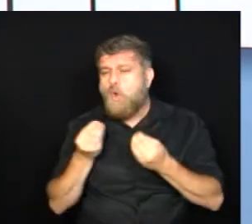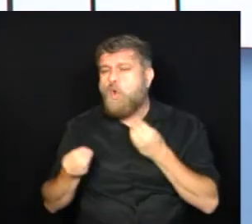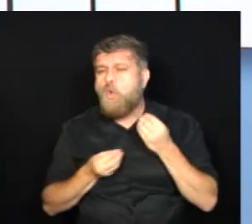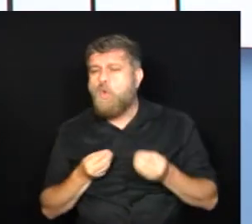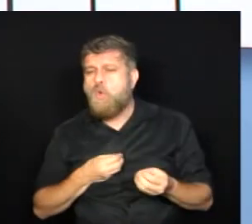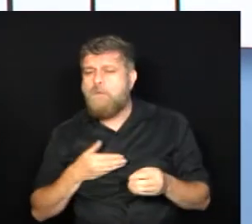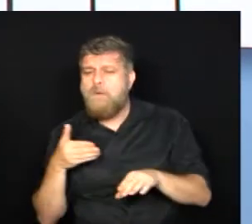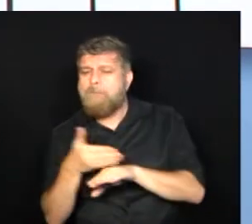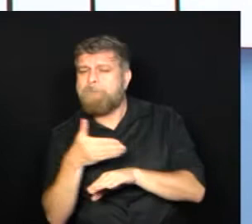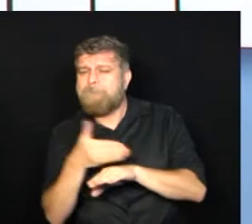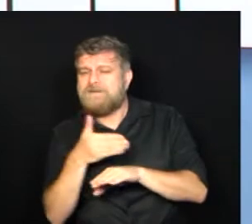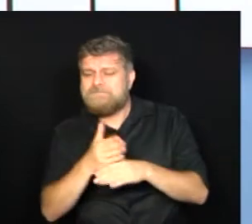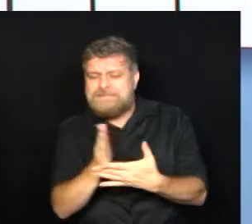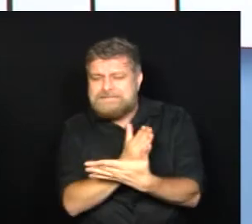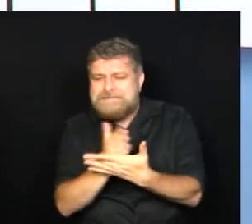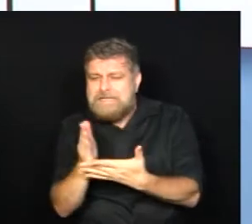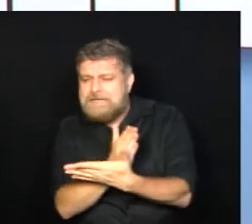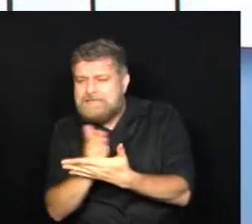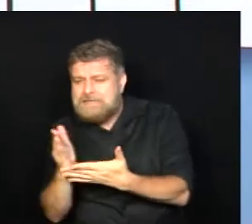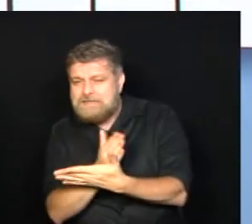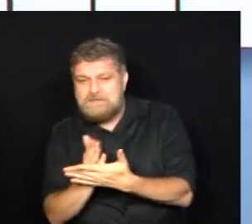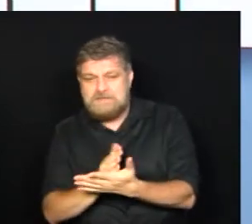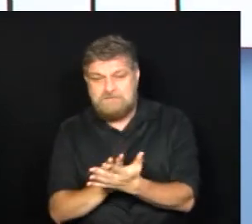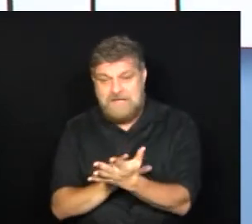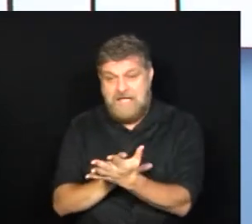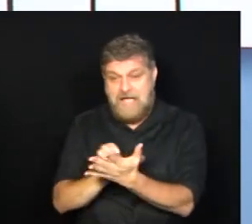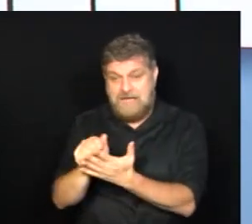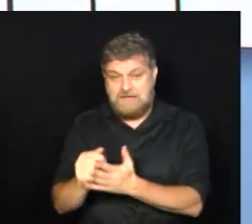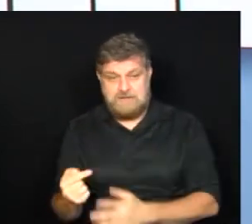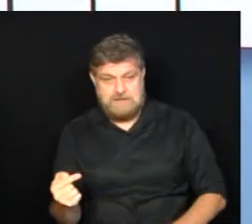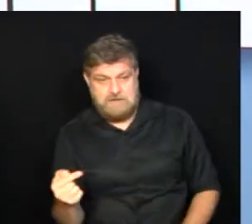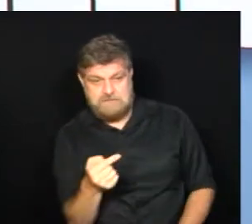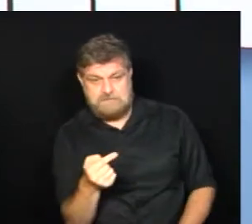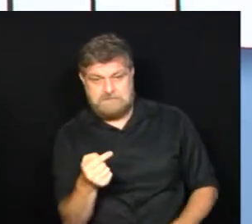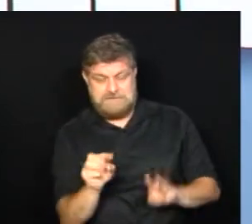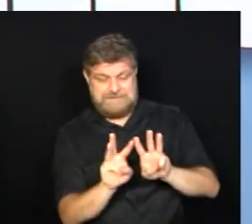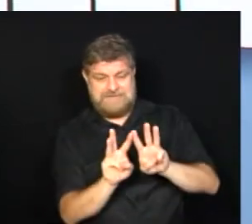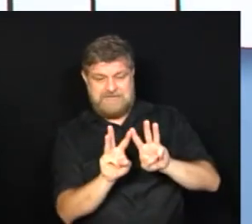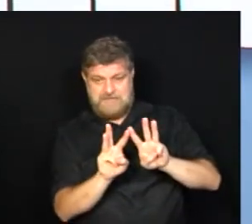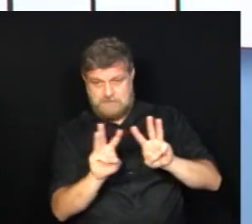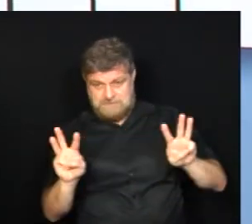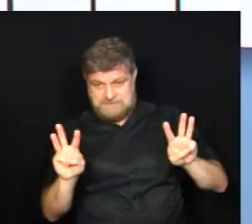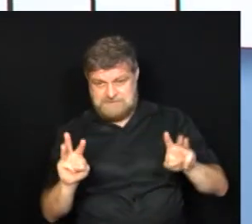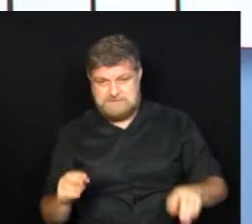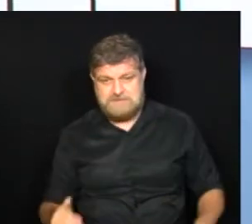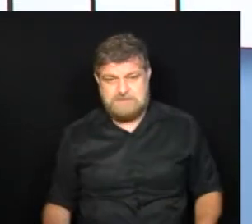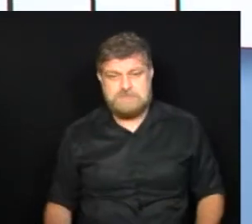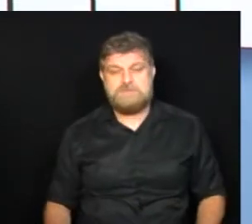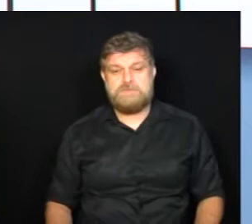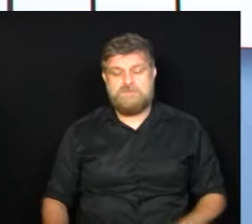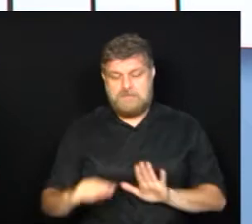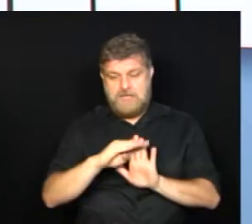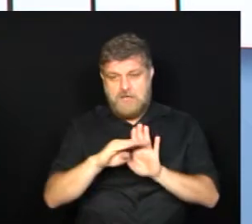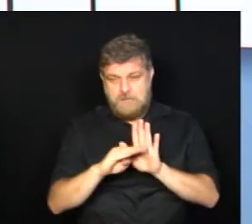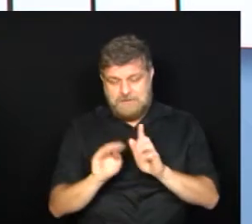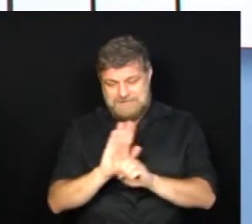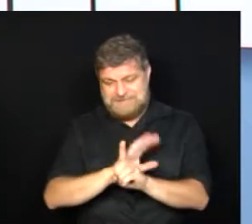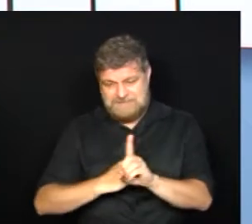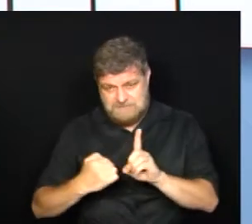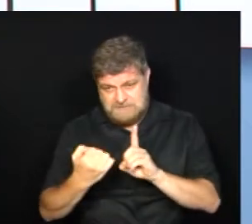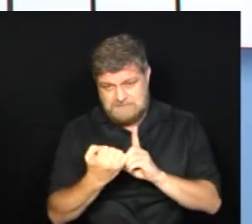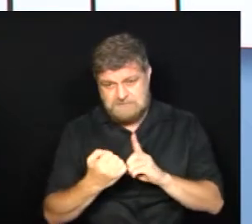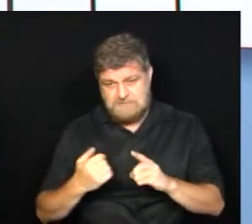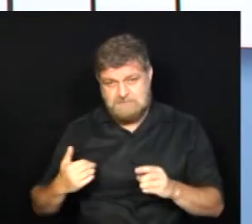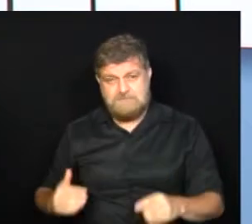processo seletivo, é preciso estar cadastrado no PAS, que é o Programa de Ação Social de Paulínia, que segue